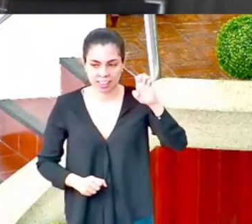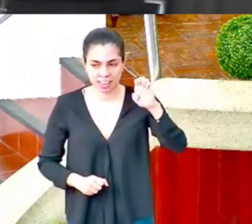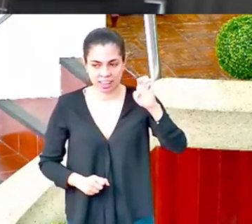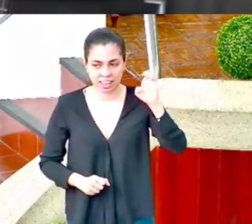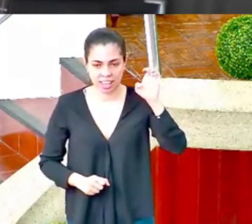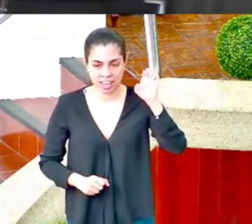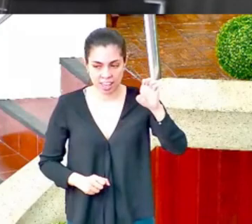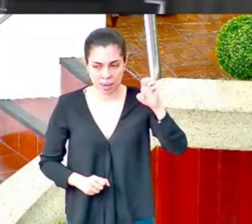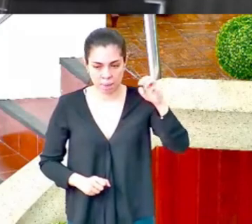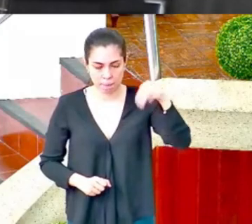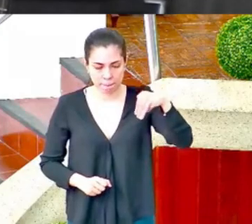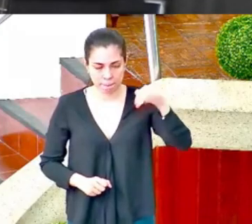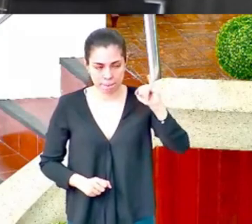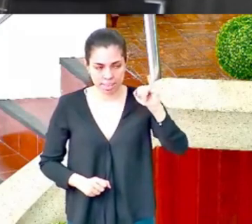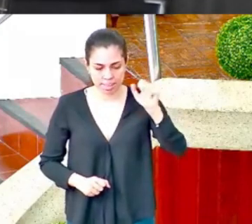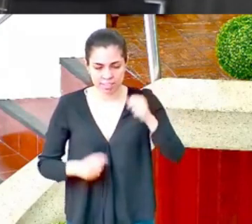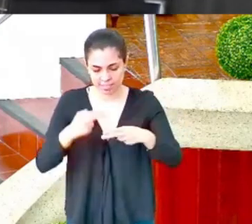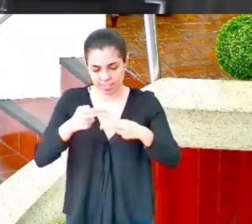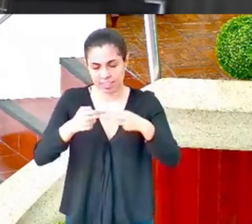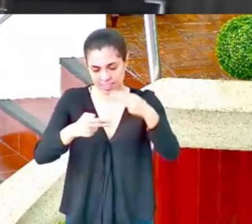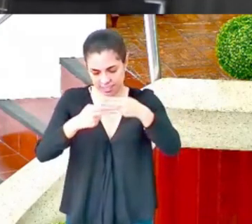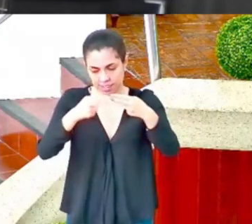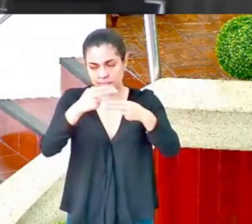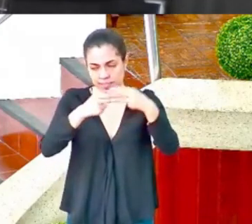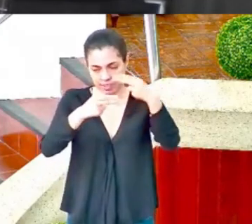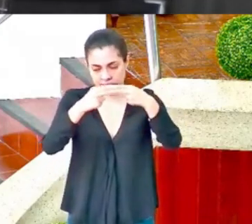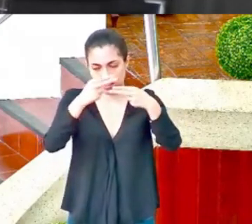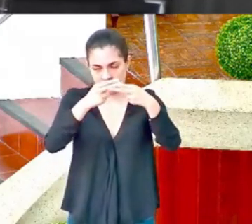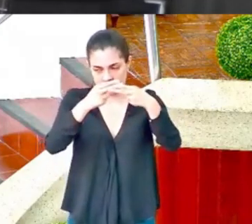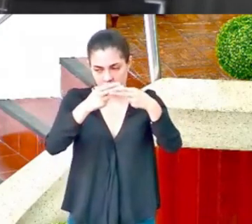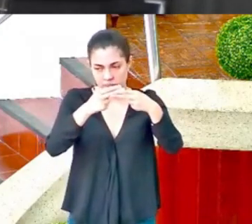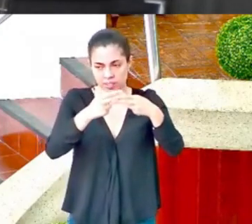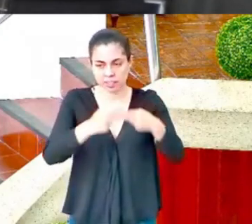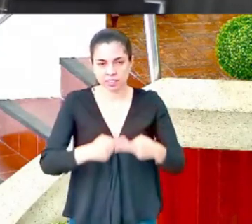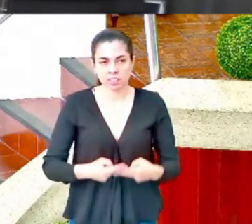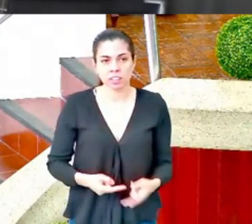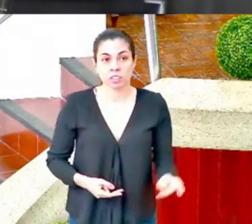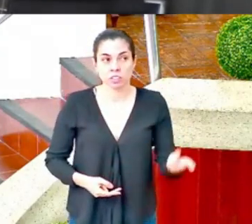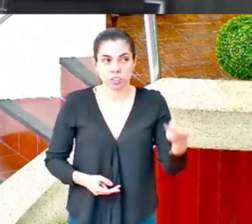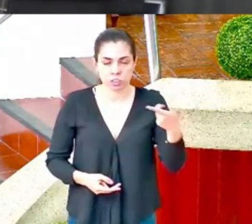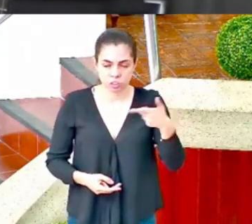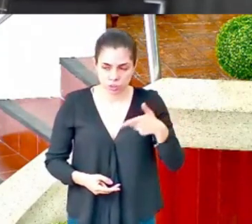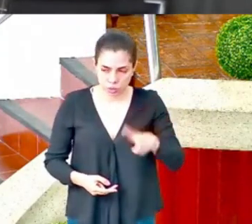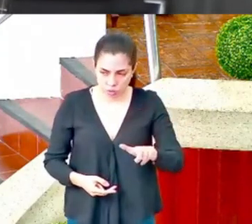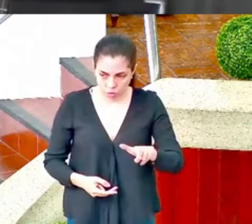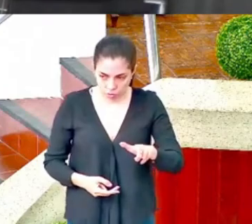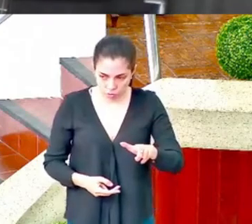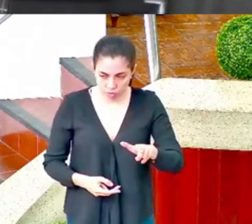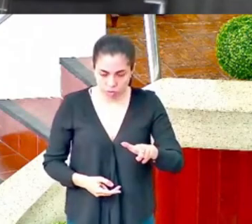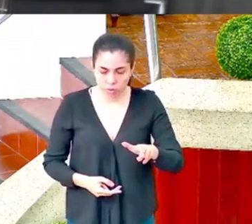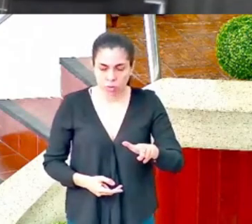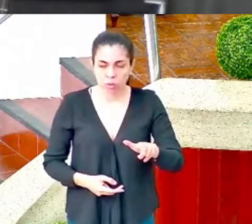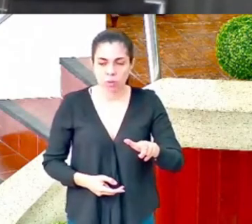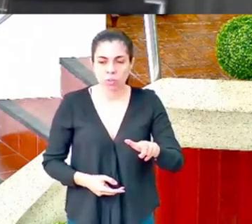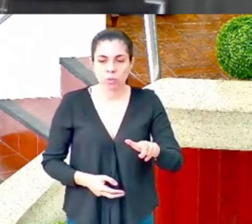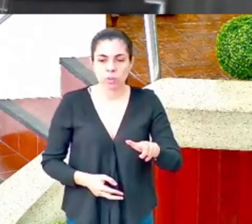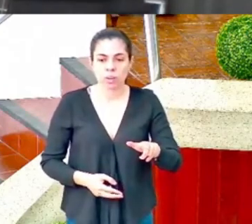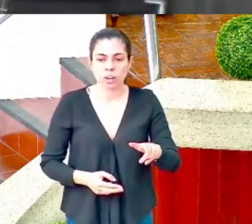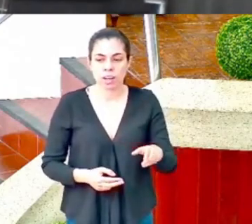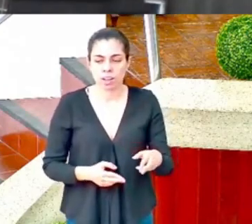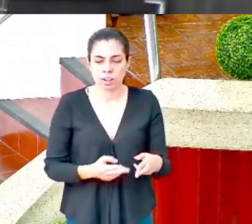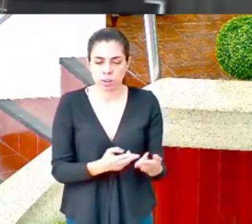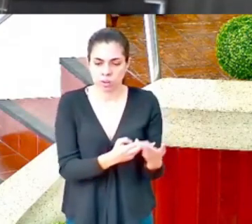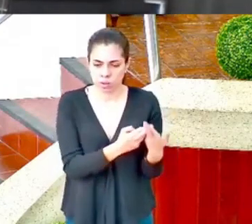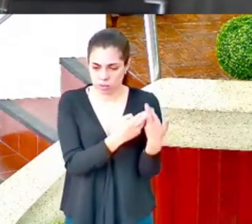fazem um compromisso. O livro do profeta Ageu nos mostra, enquanto eles estavam chorando na reconstrução